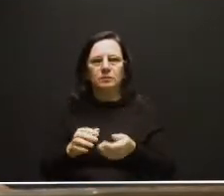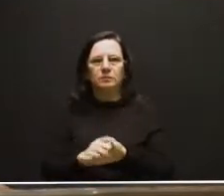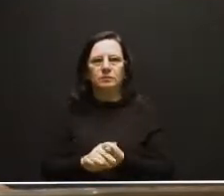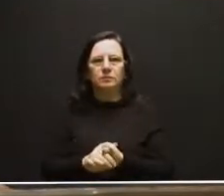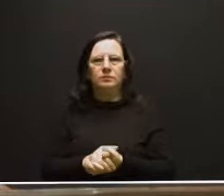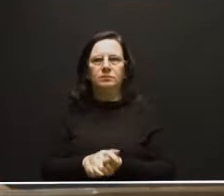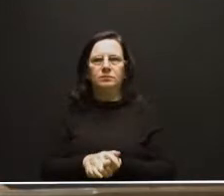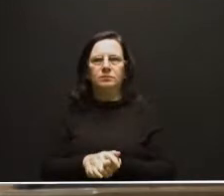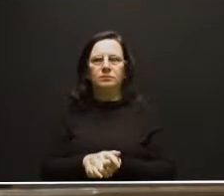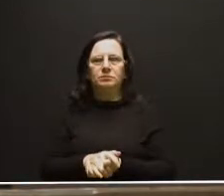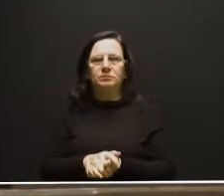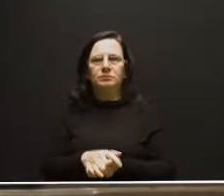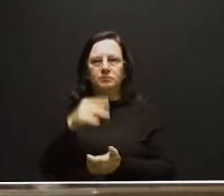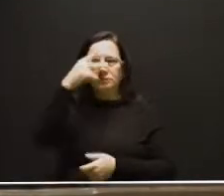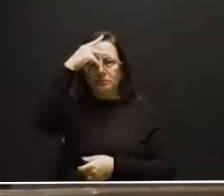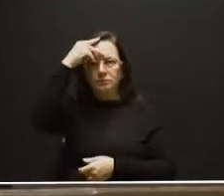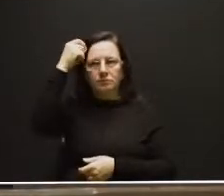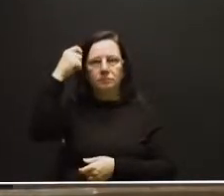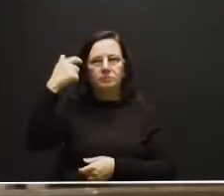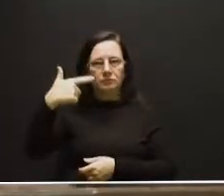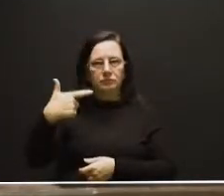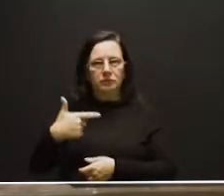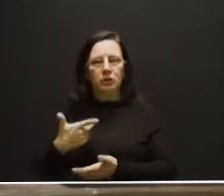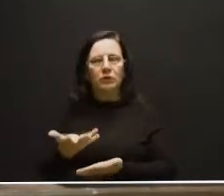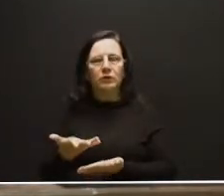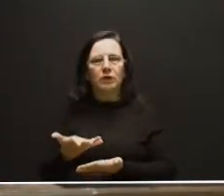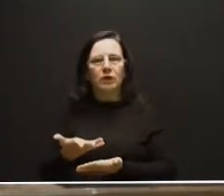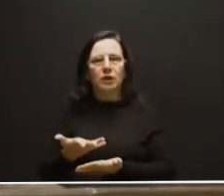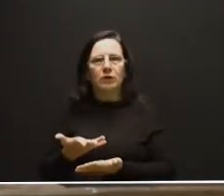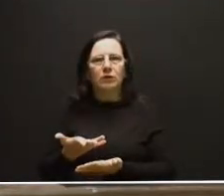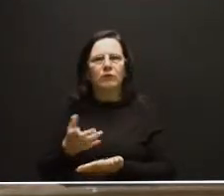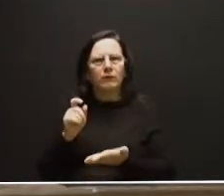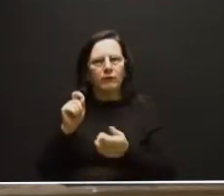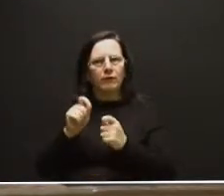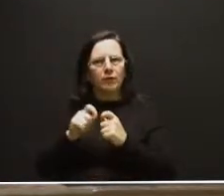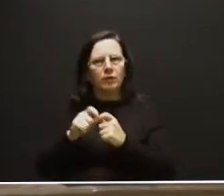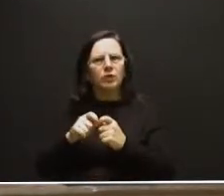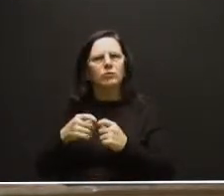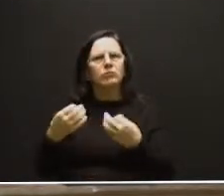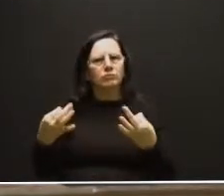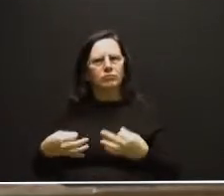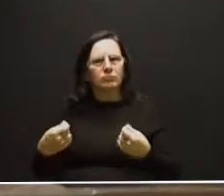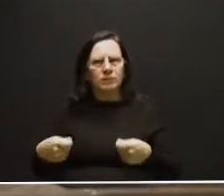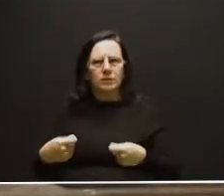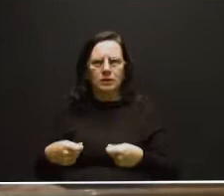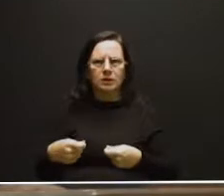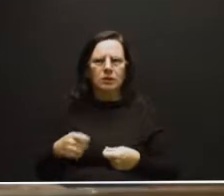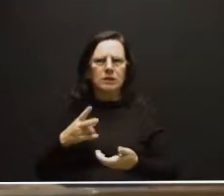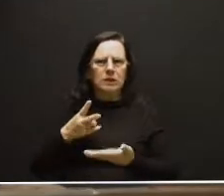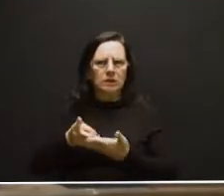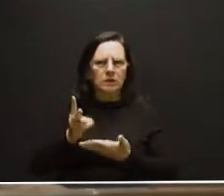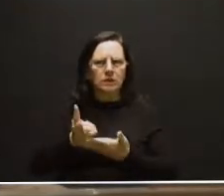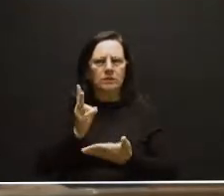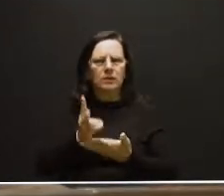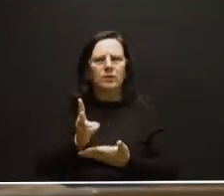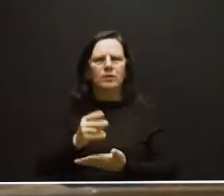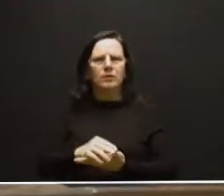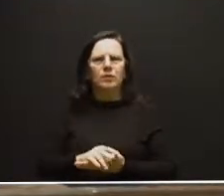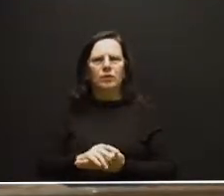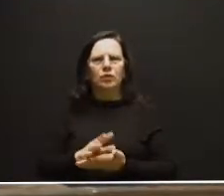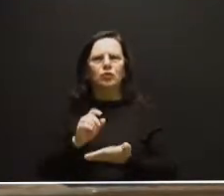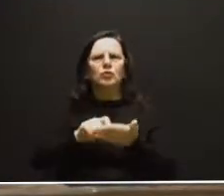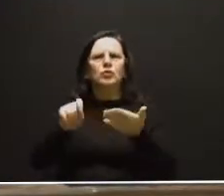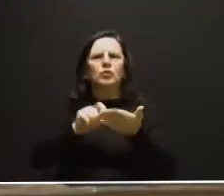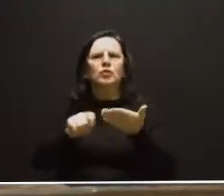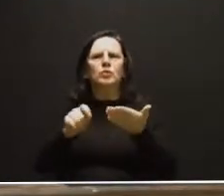secretário fazer o que é de obrigação que era função não tem que ficar aqui todas as vezes a gente tem que está se justificando